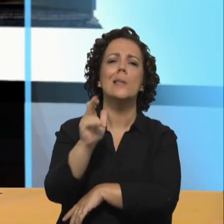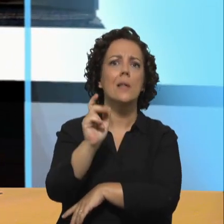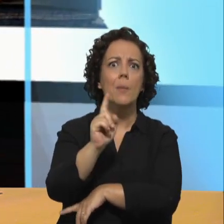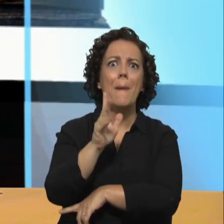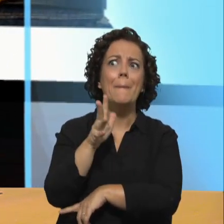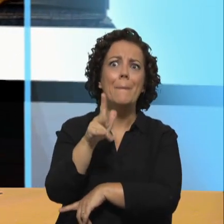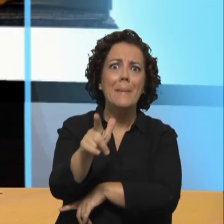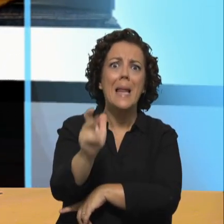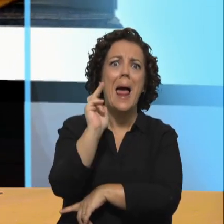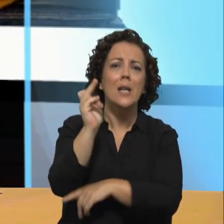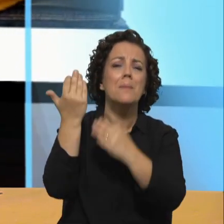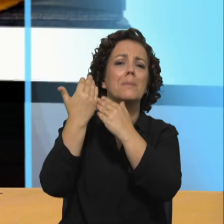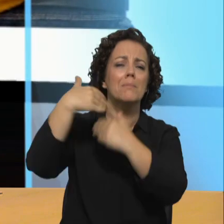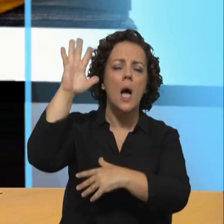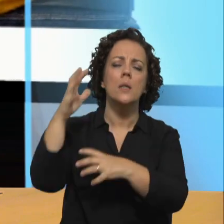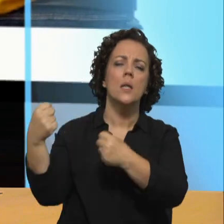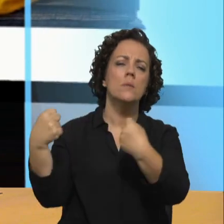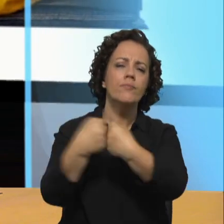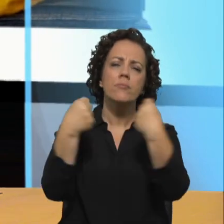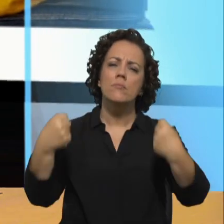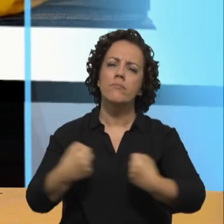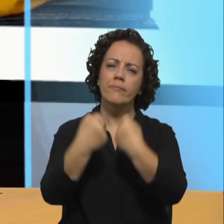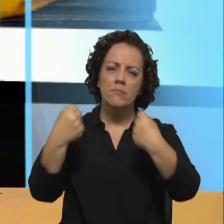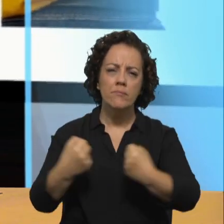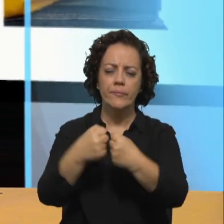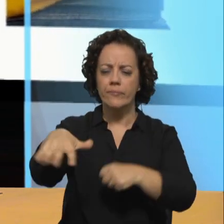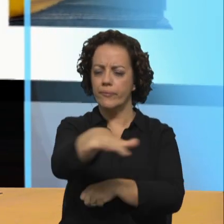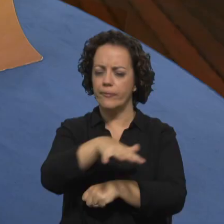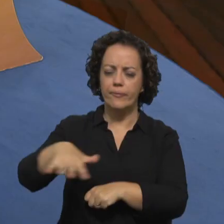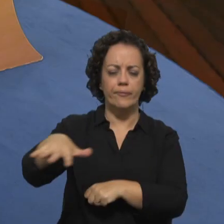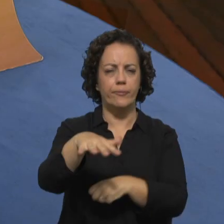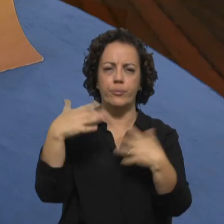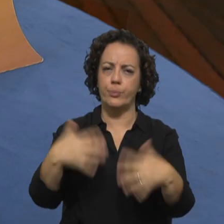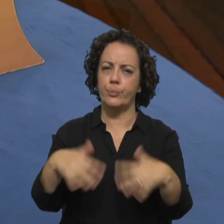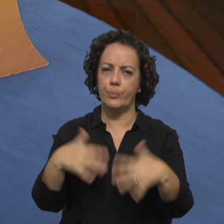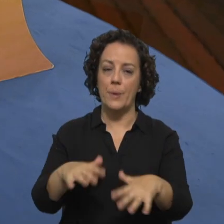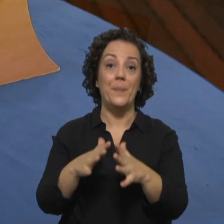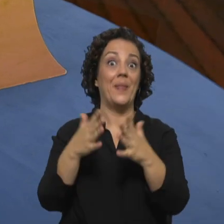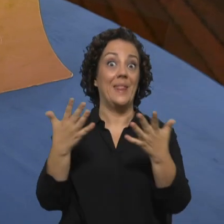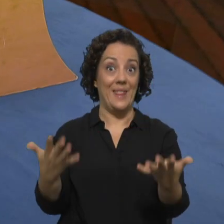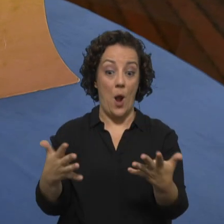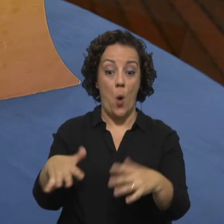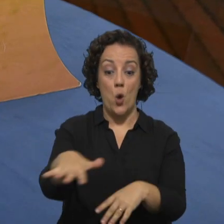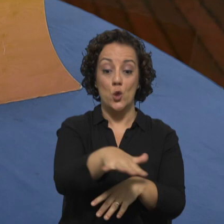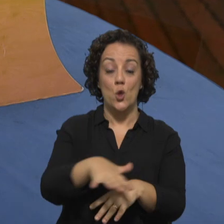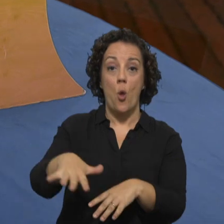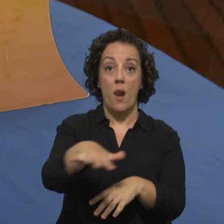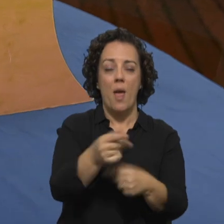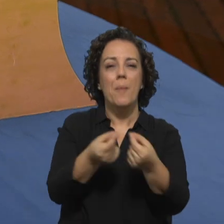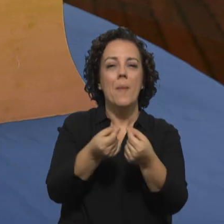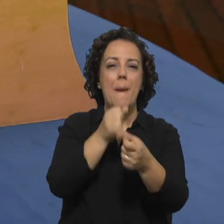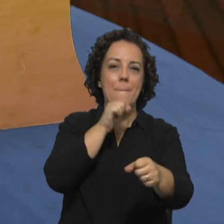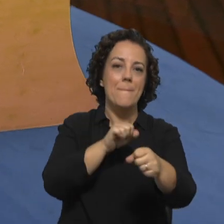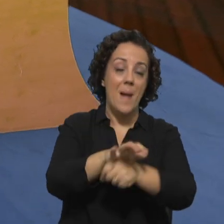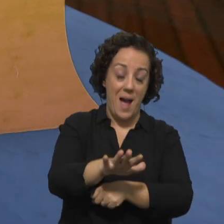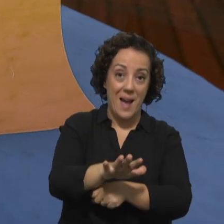conflitos latentes. E então, a faixa costeira, e quem os nossos ouvintes